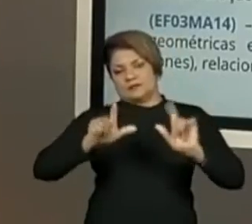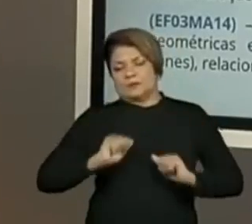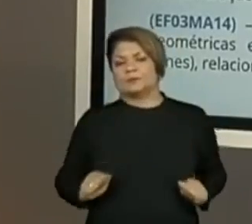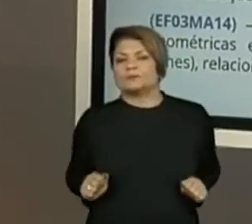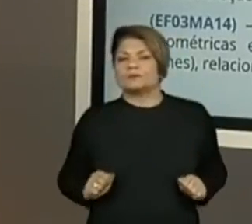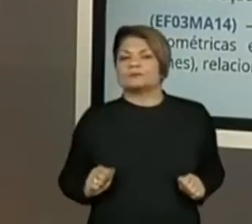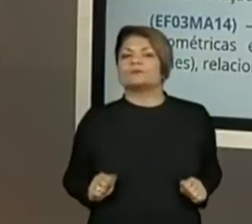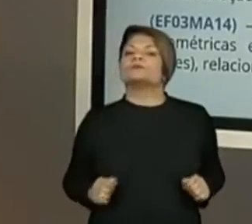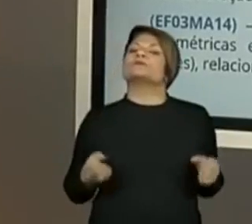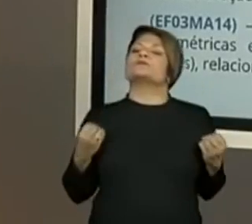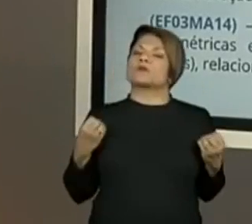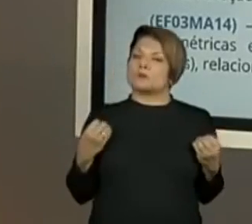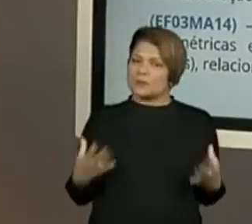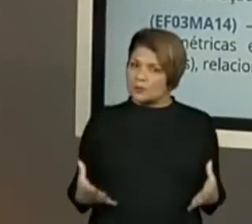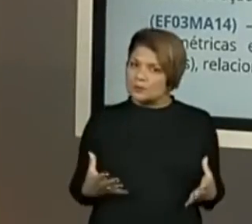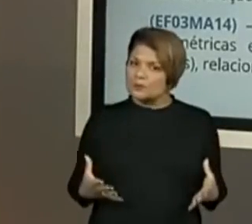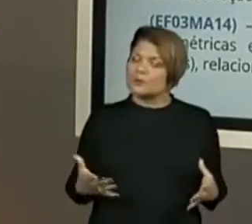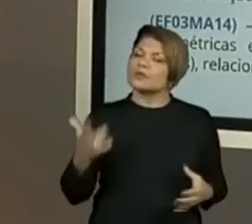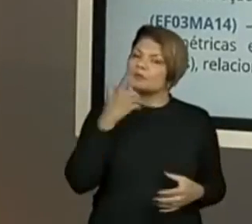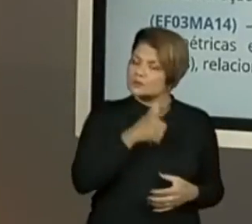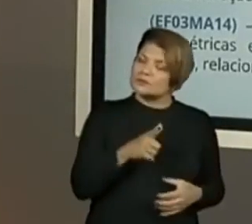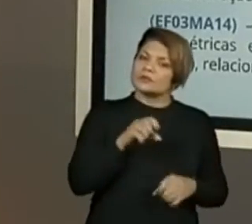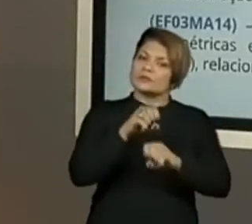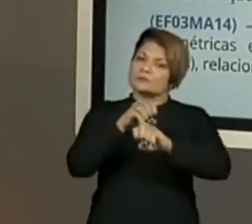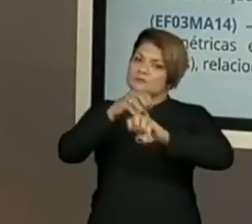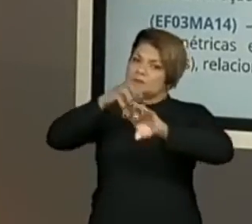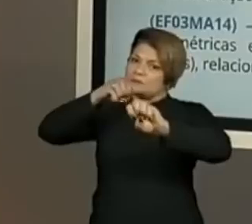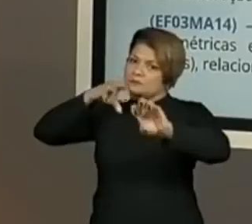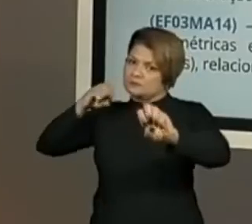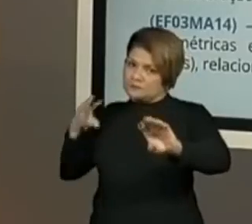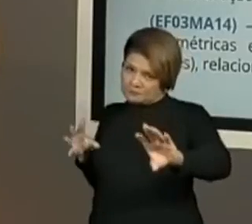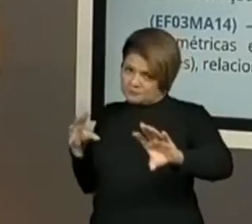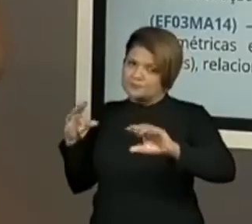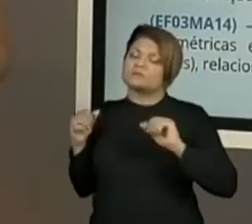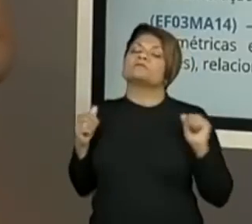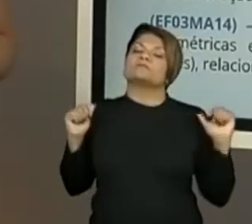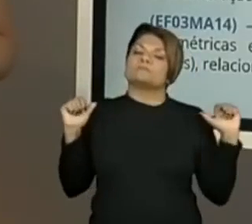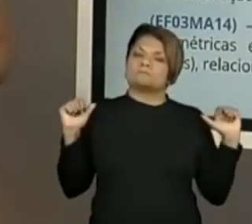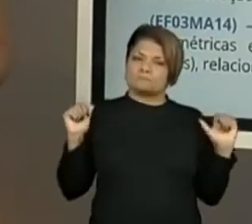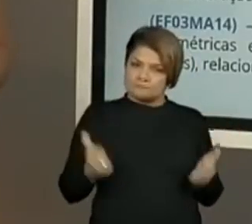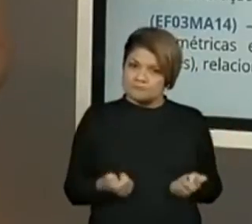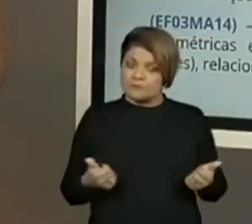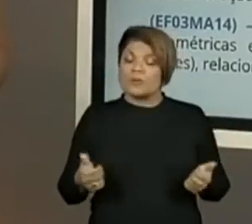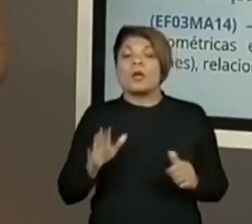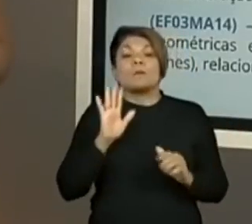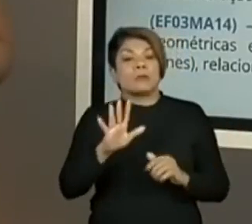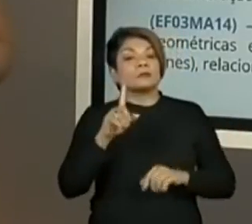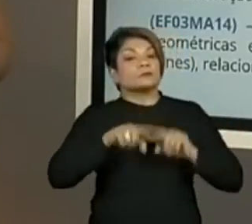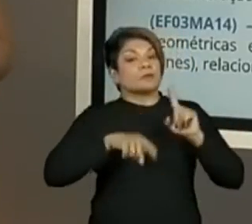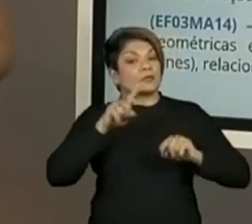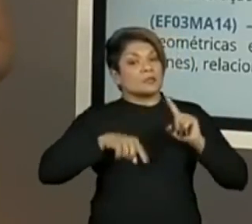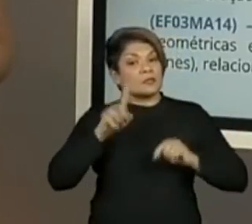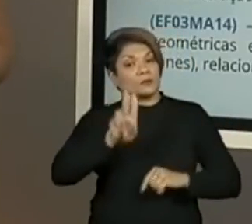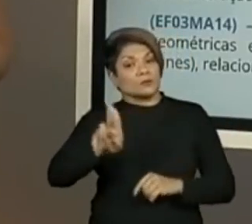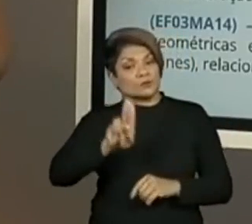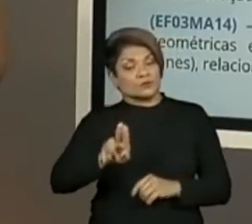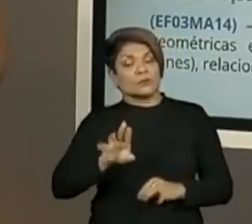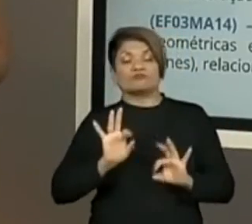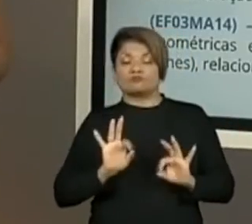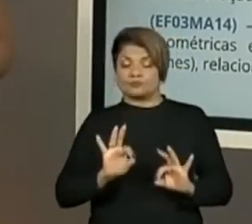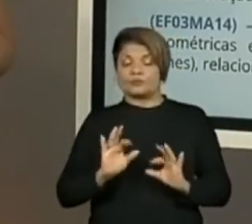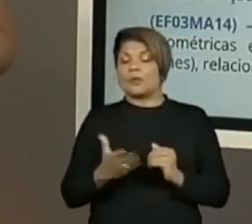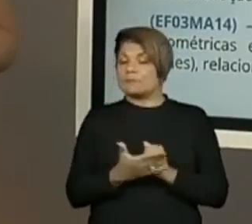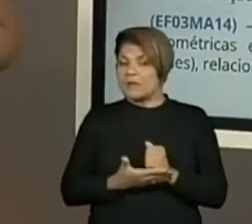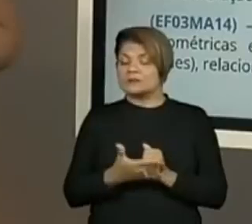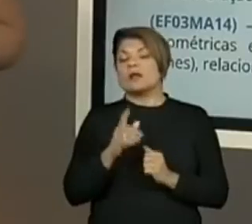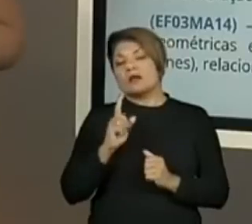a estratégia para poder alcançar vocês de forma não presencial. Mas o material que a gente está utilizando aqui é